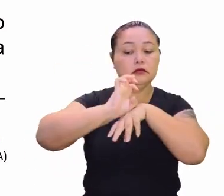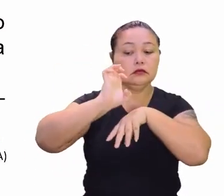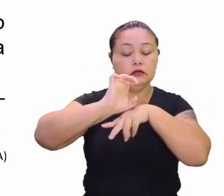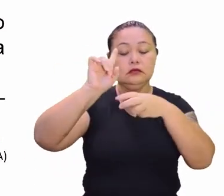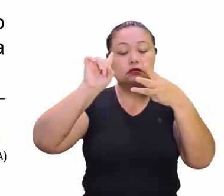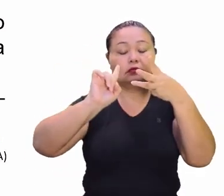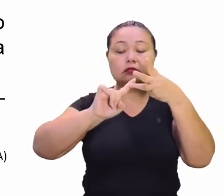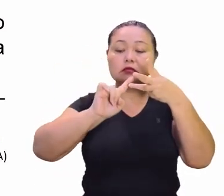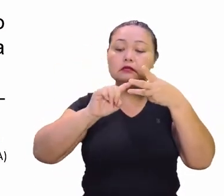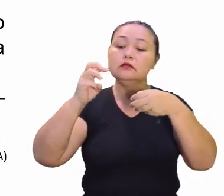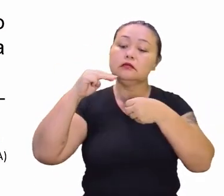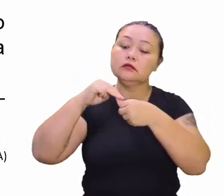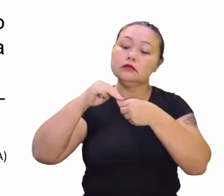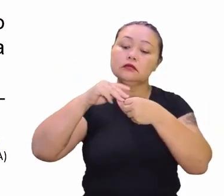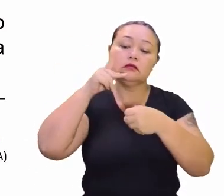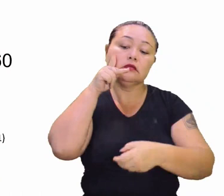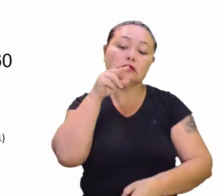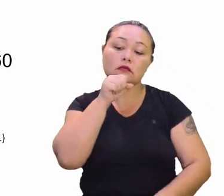bem.